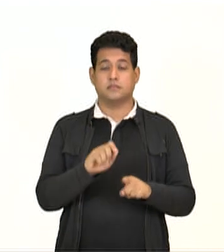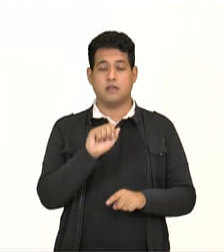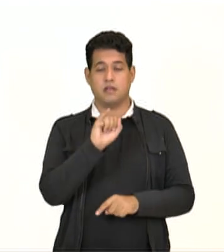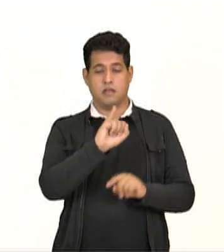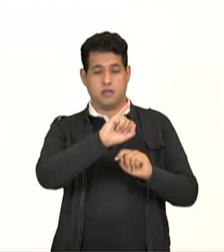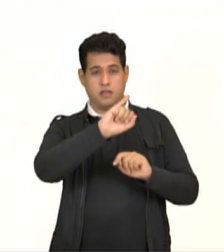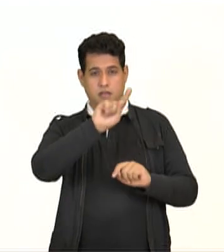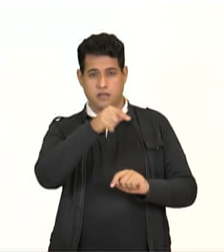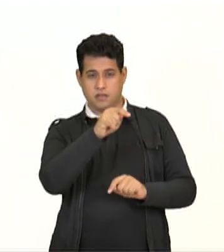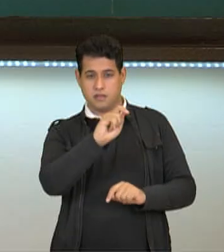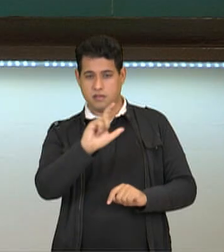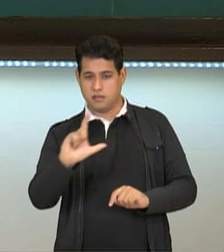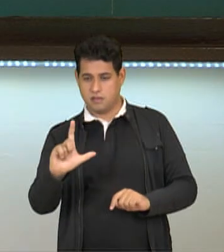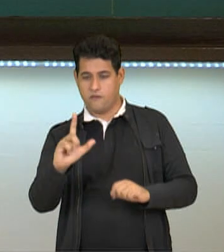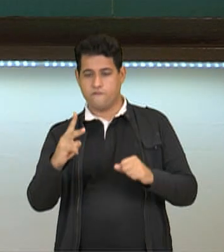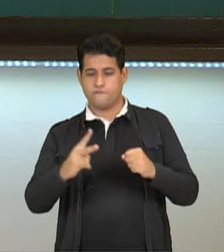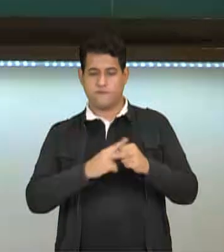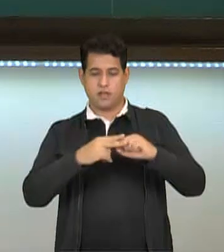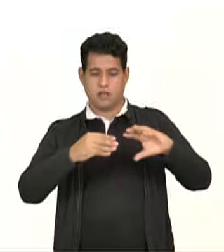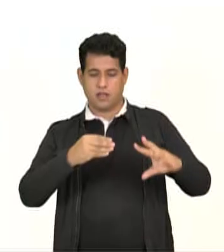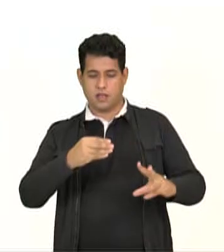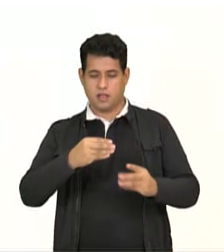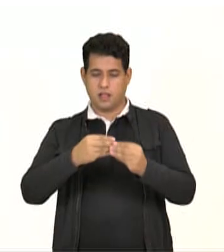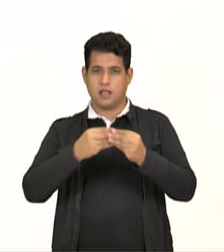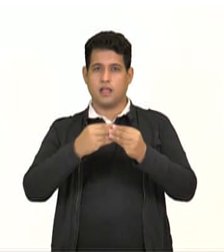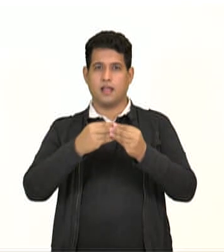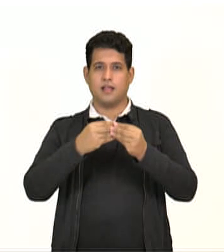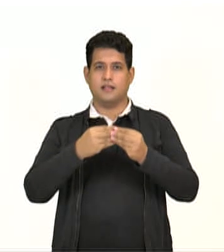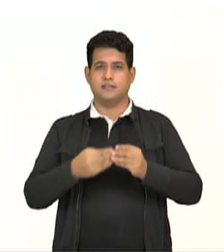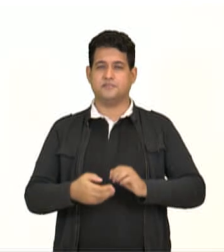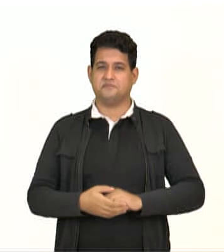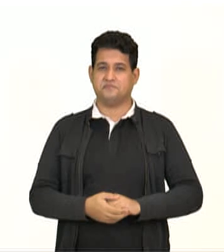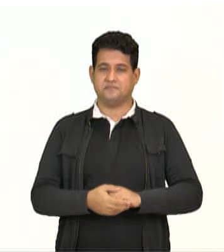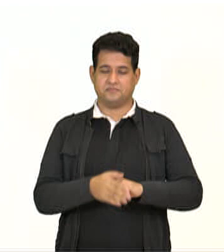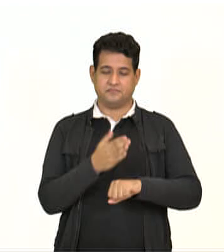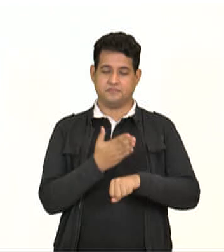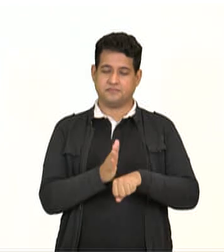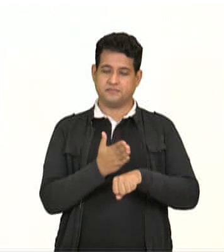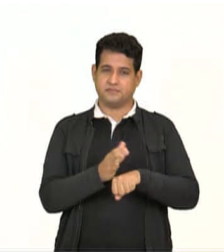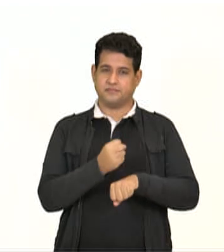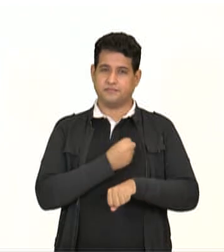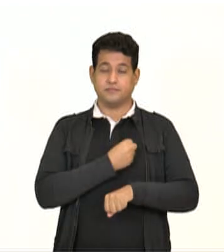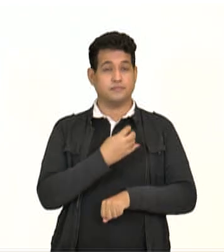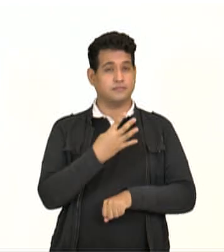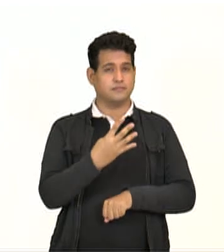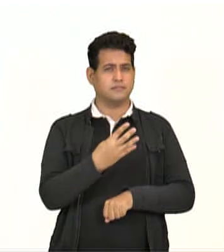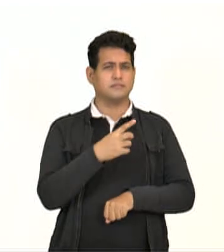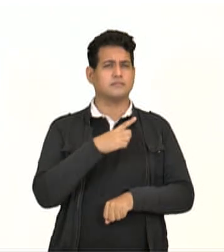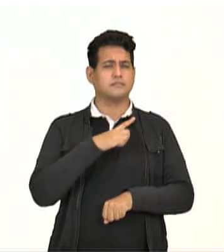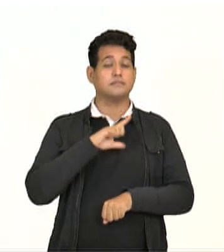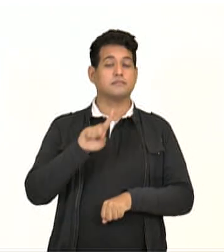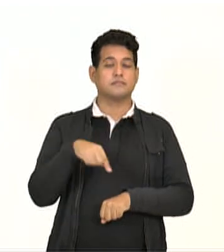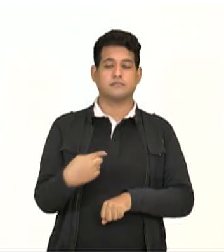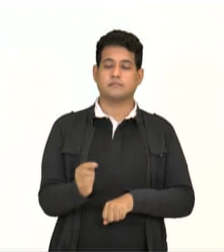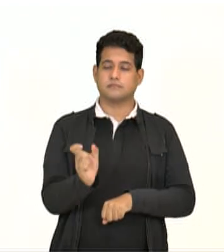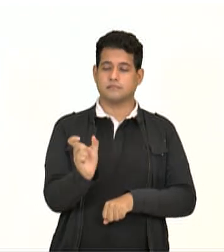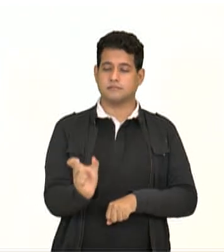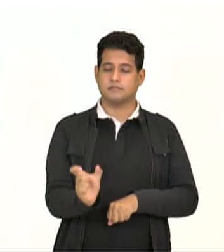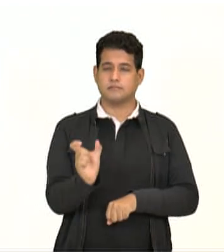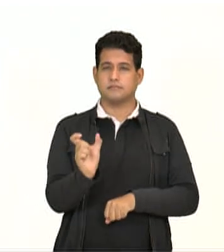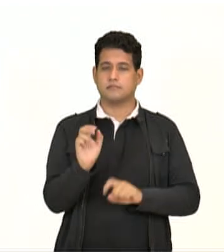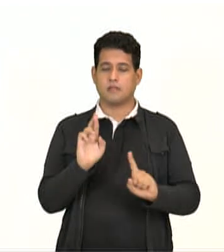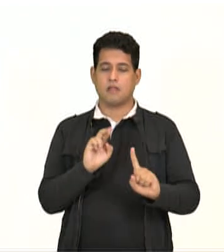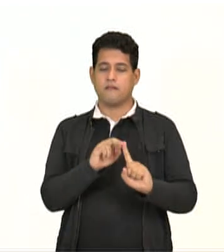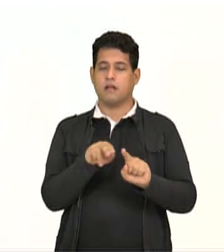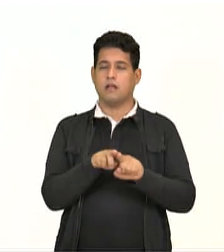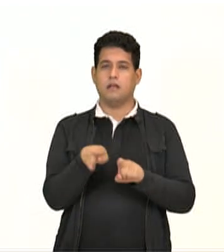LL, o verbo e seu complemento. No exercício 4, nós temos um outro trecho e referente a